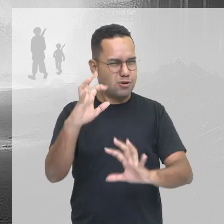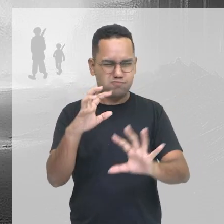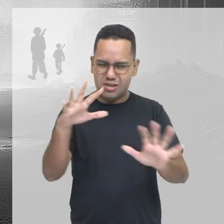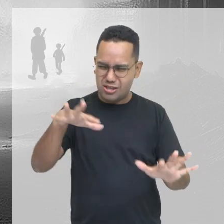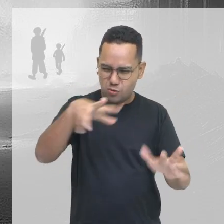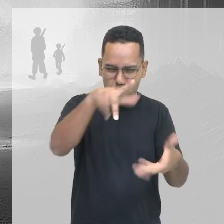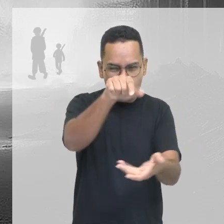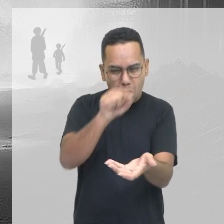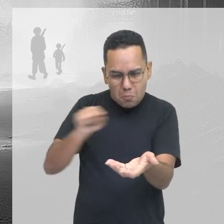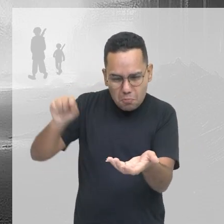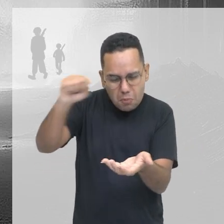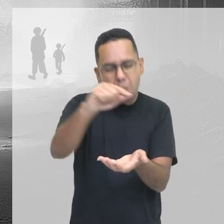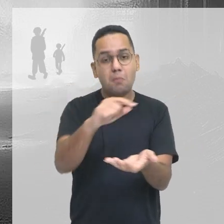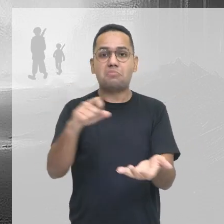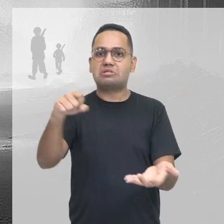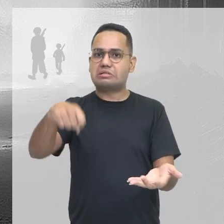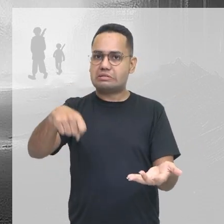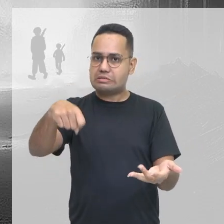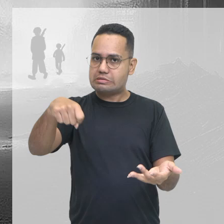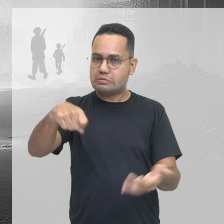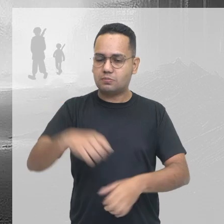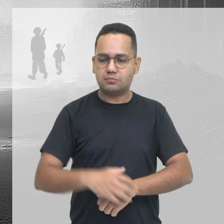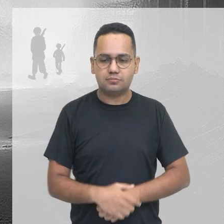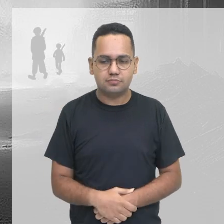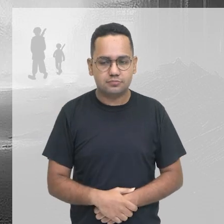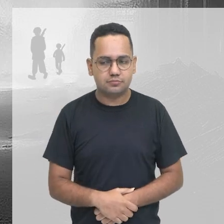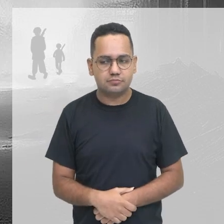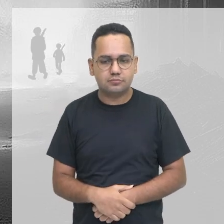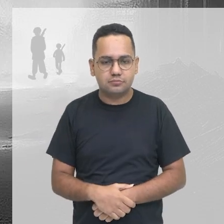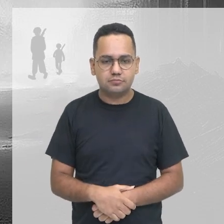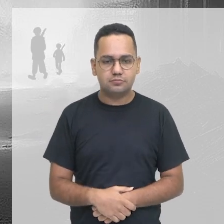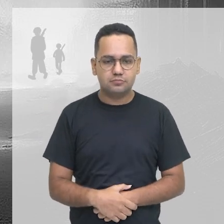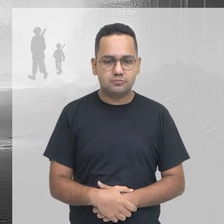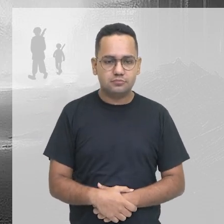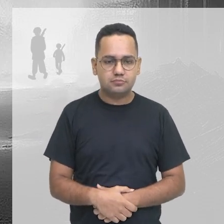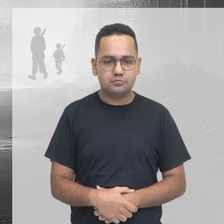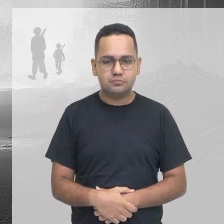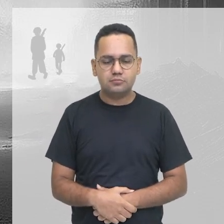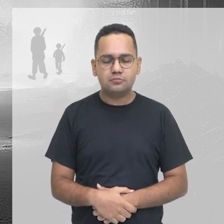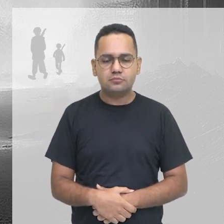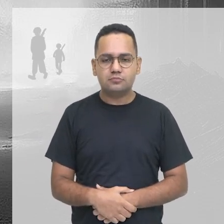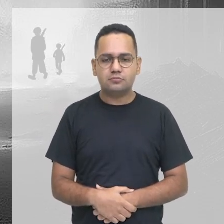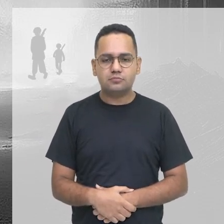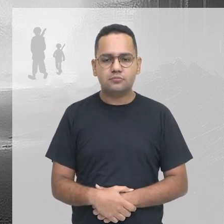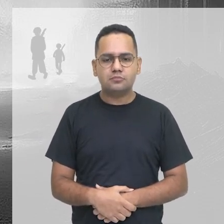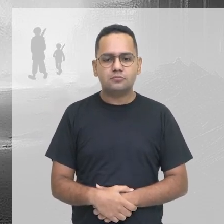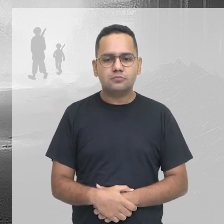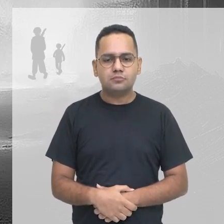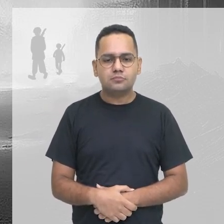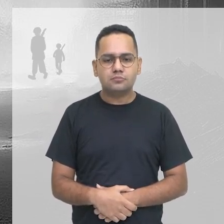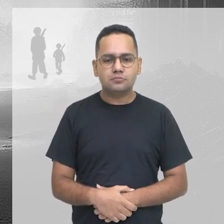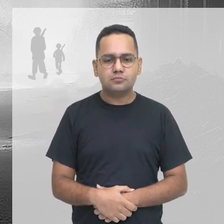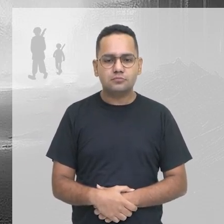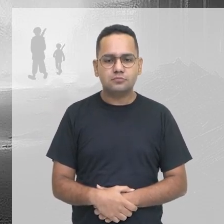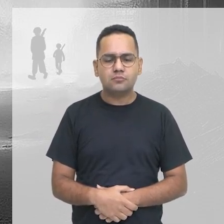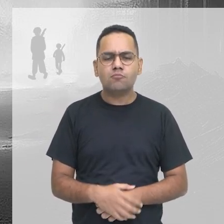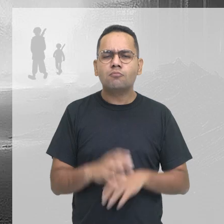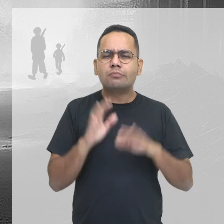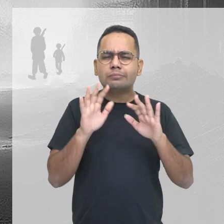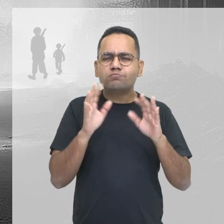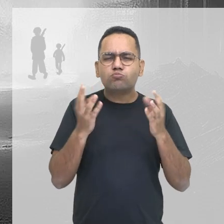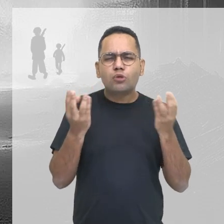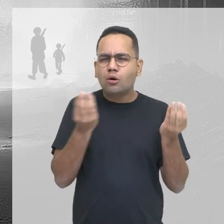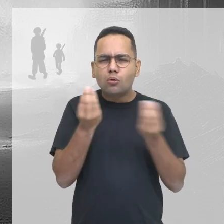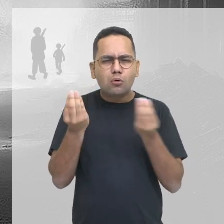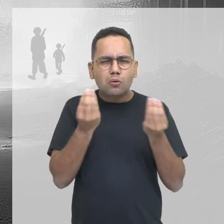antes visto. Para a gente entender como é que se deu o processo, como é que esses países chegaram, ao fim e ao cabo, a se degladiarem em